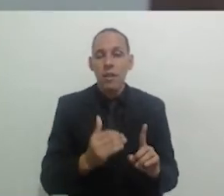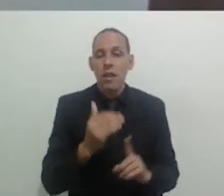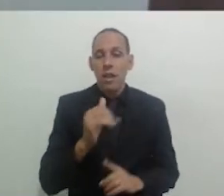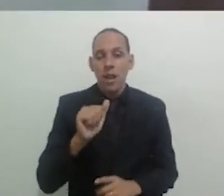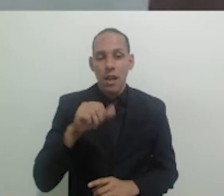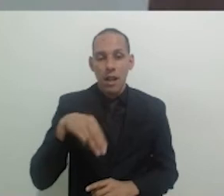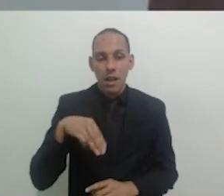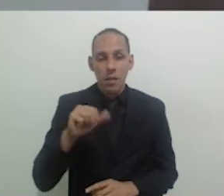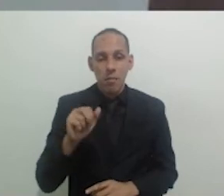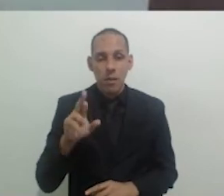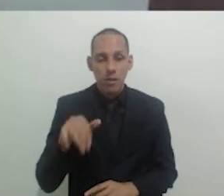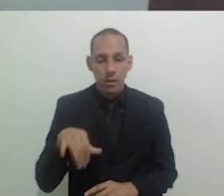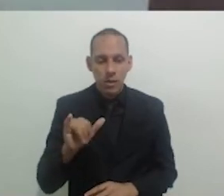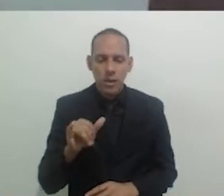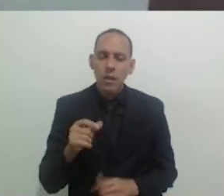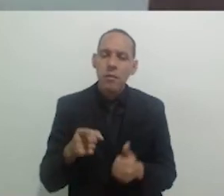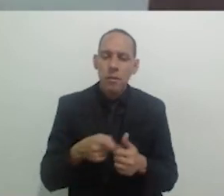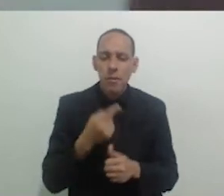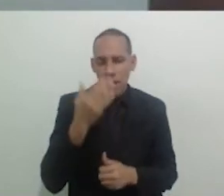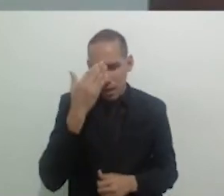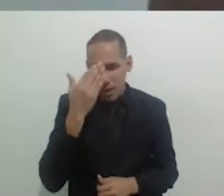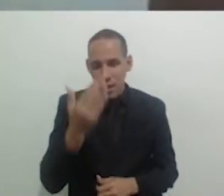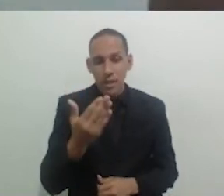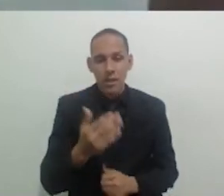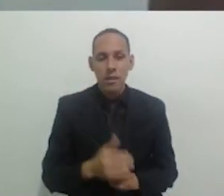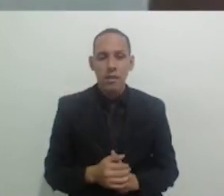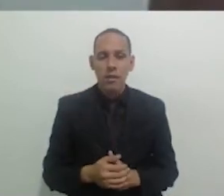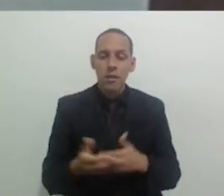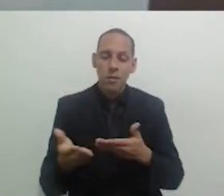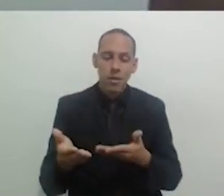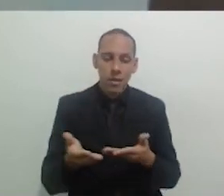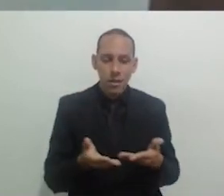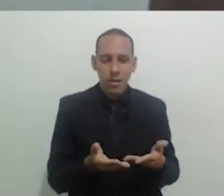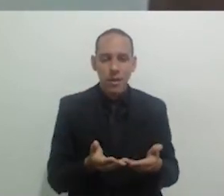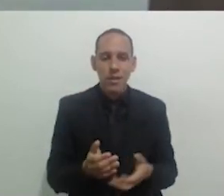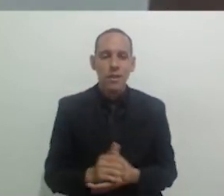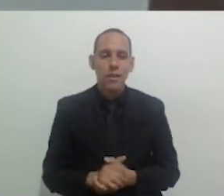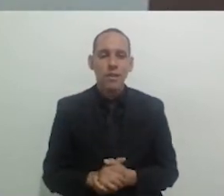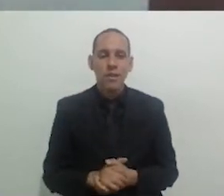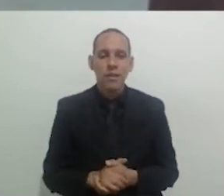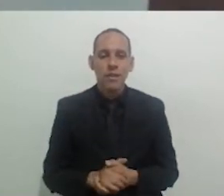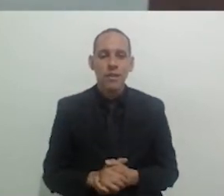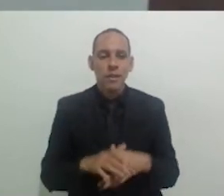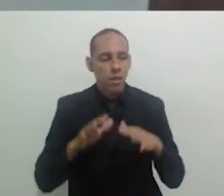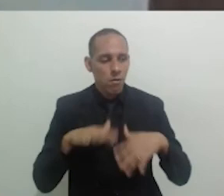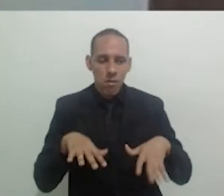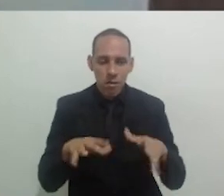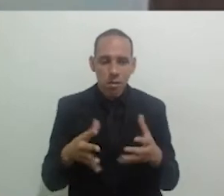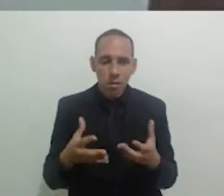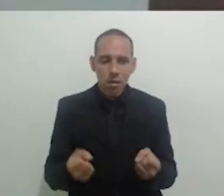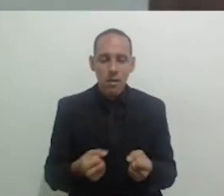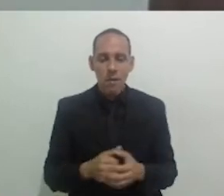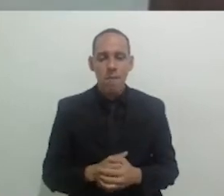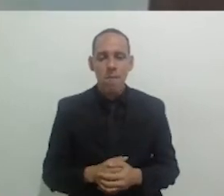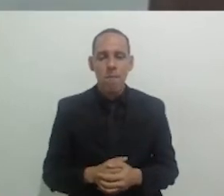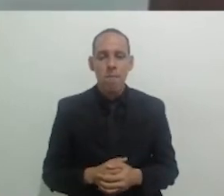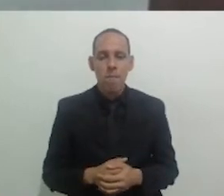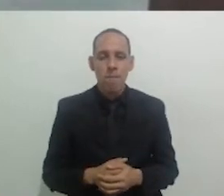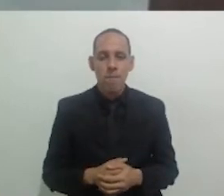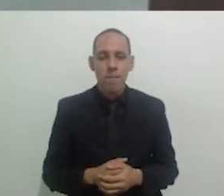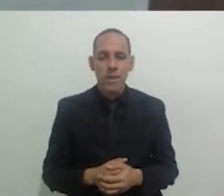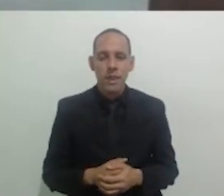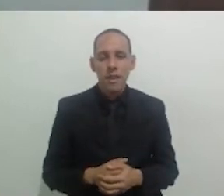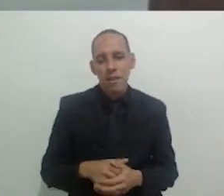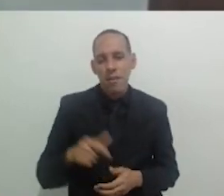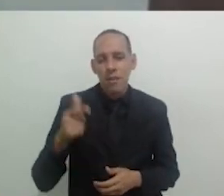momento, gostaria de agradecer os vossos boas-vindas, proposto de Vossa Excelência, acatado pela Corte, e renovar a satisfação e